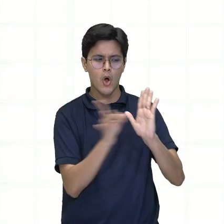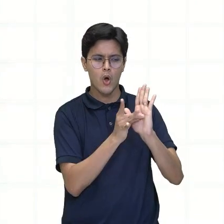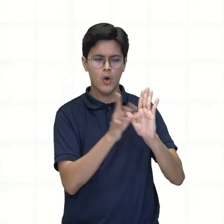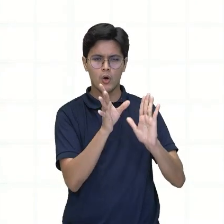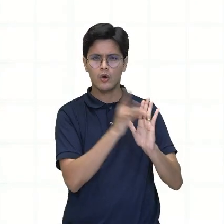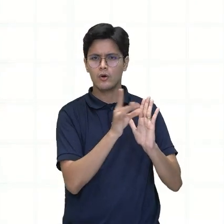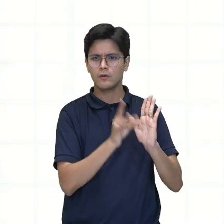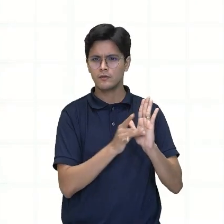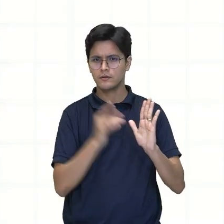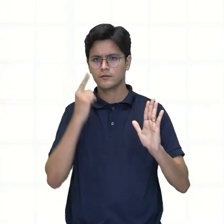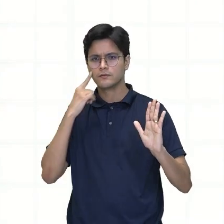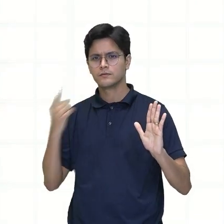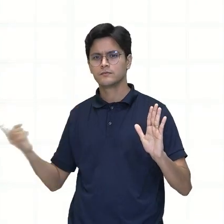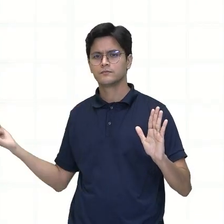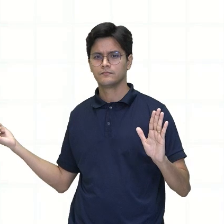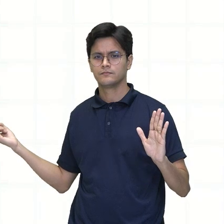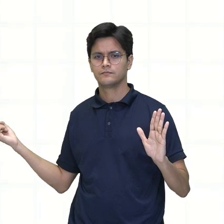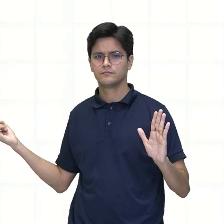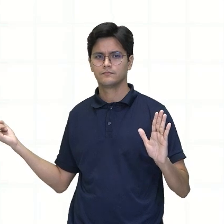Vamos lá.